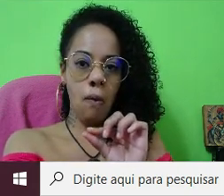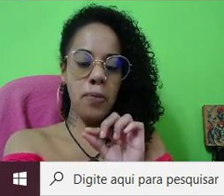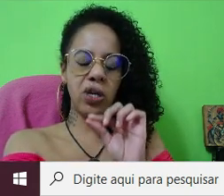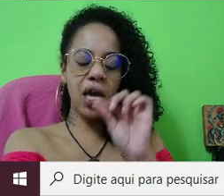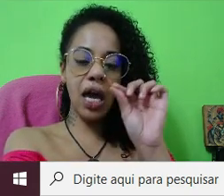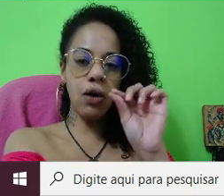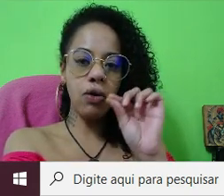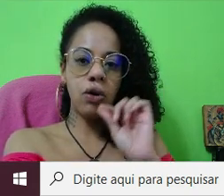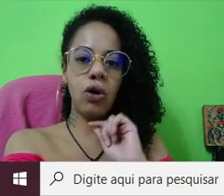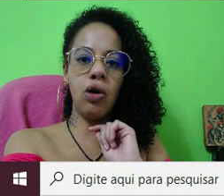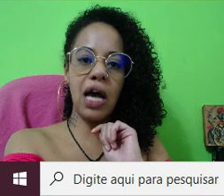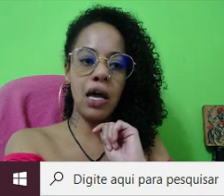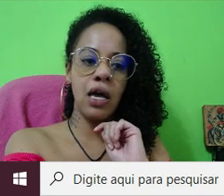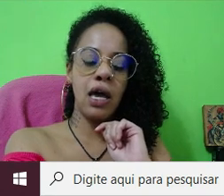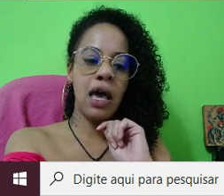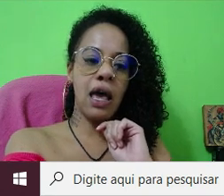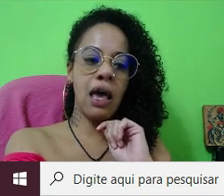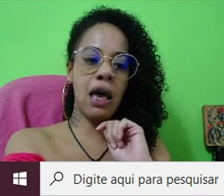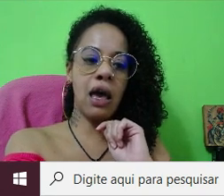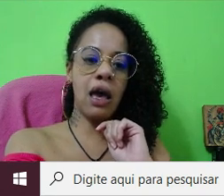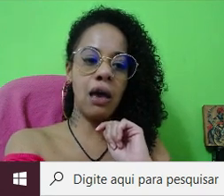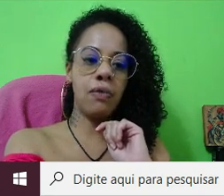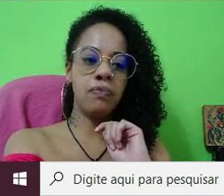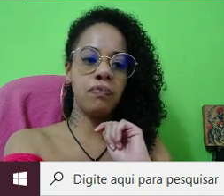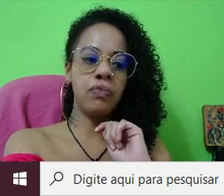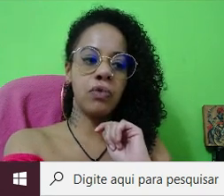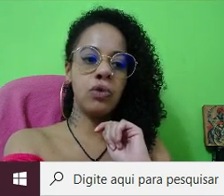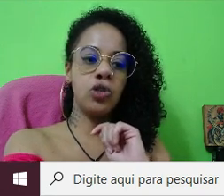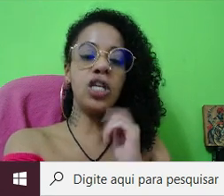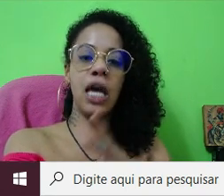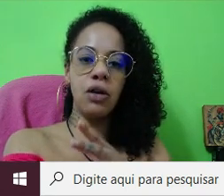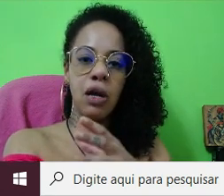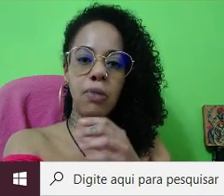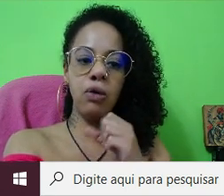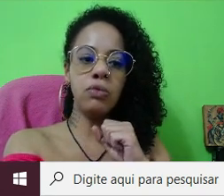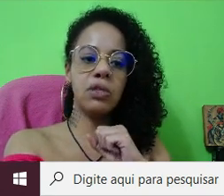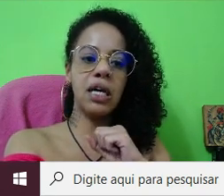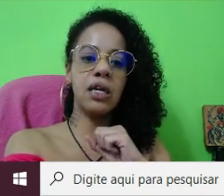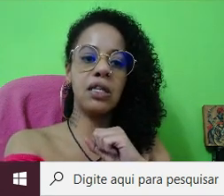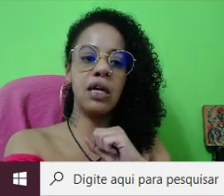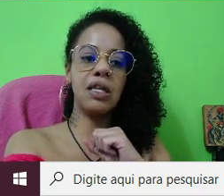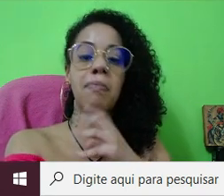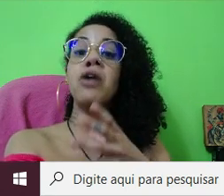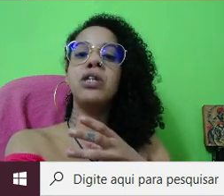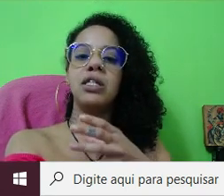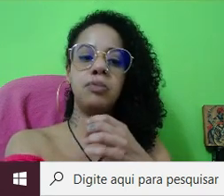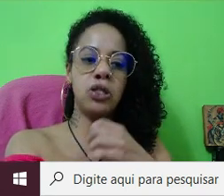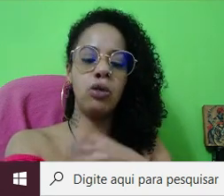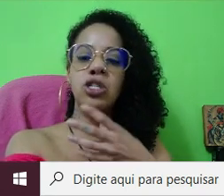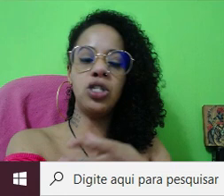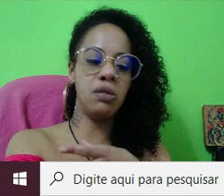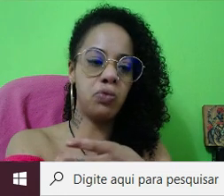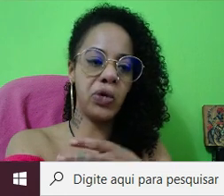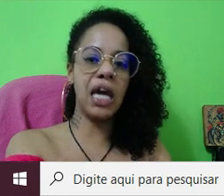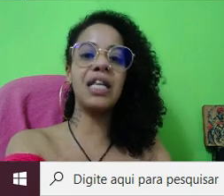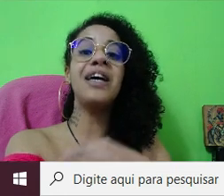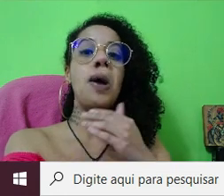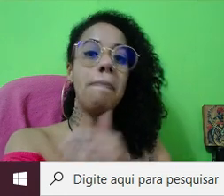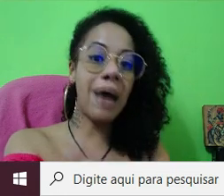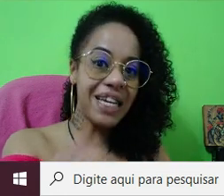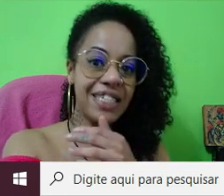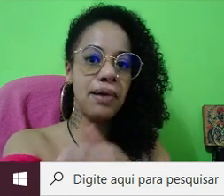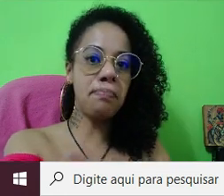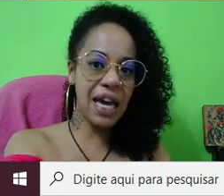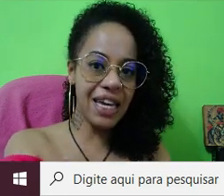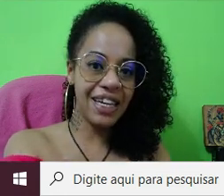um pouquinho colocar dinheiro na mão da maioria das pessoas distribui